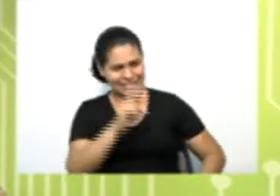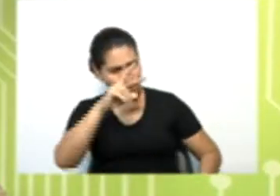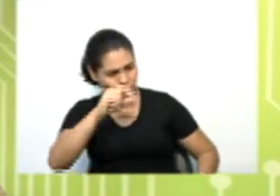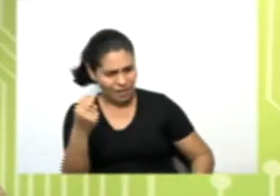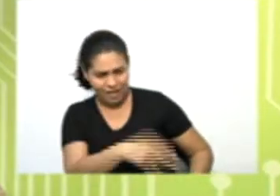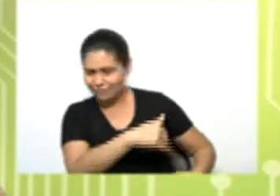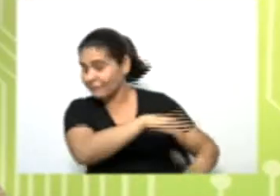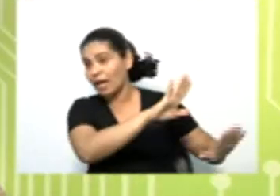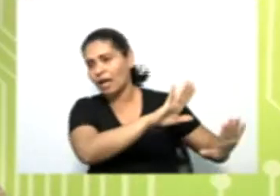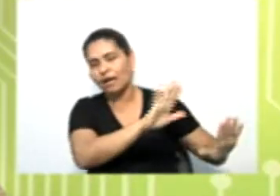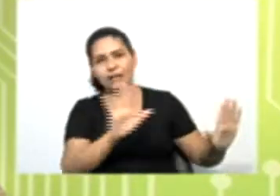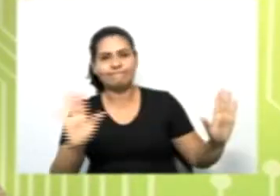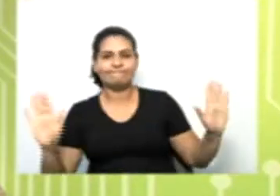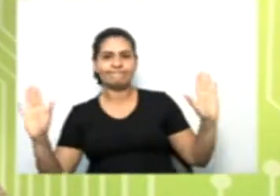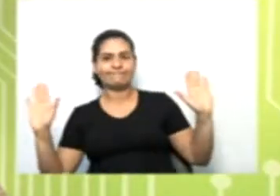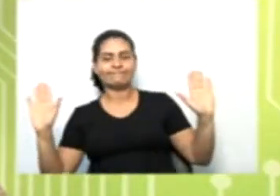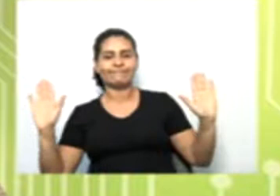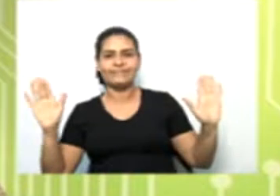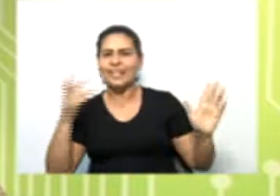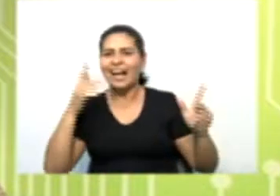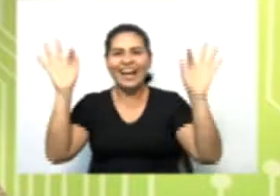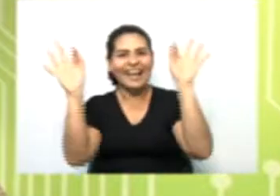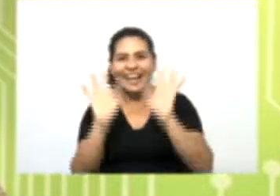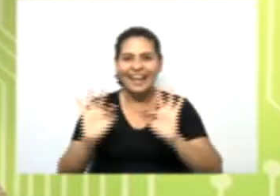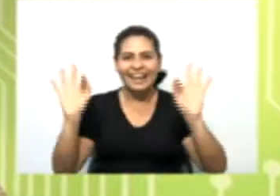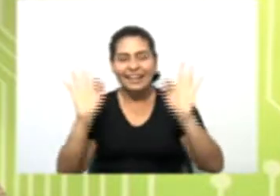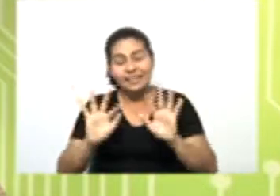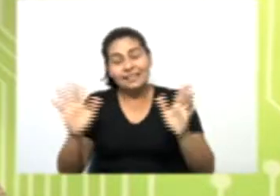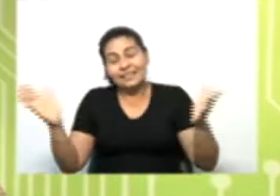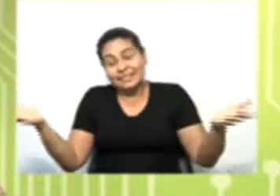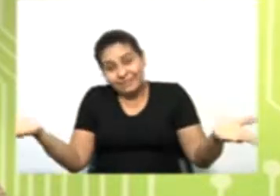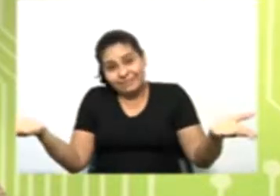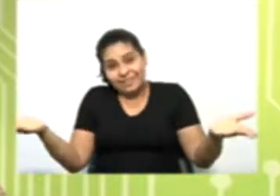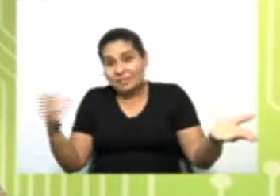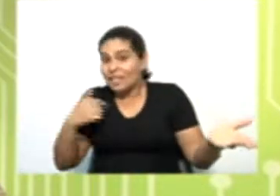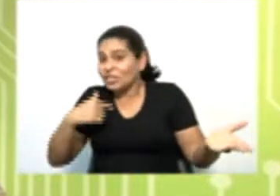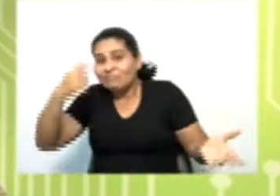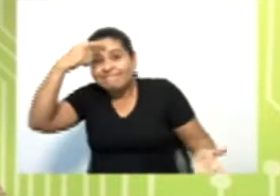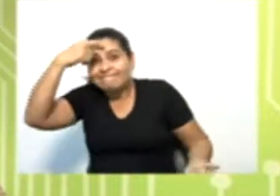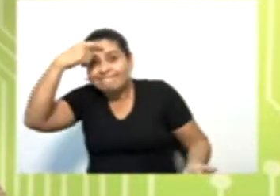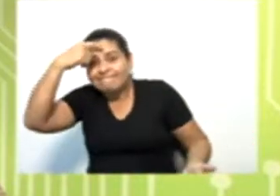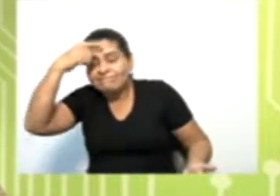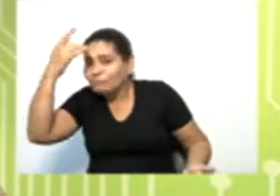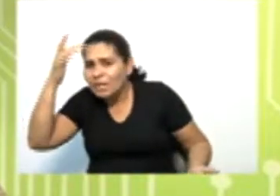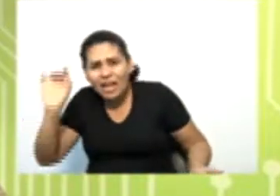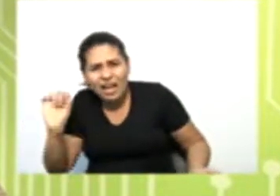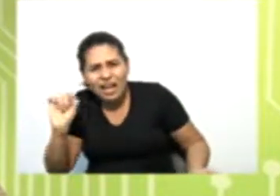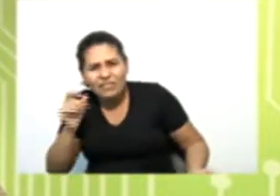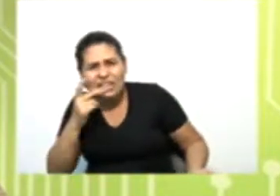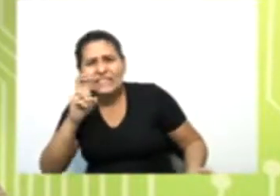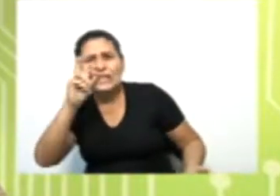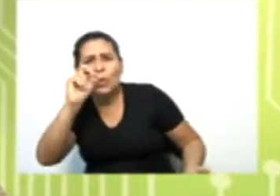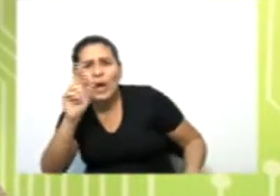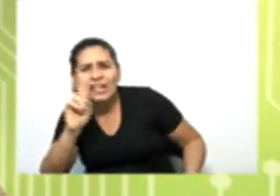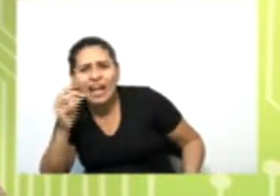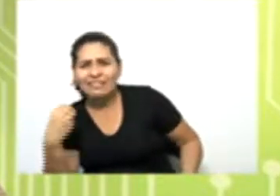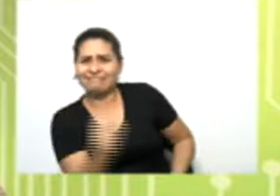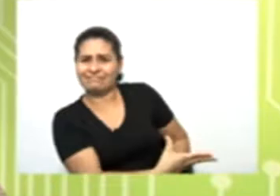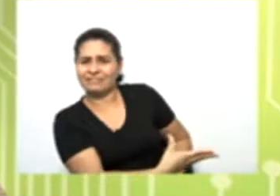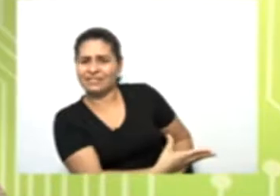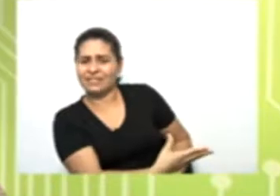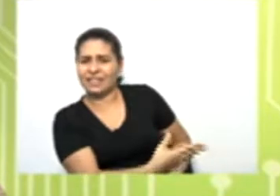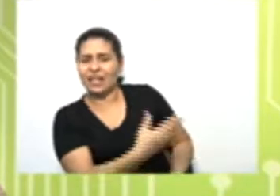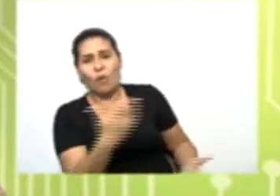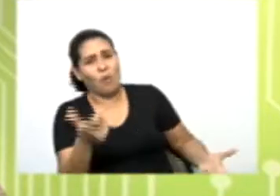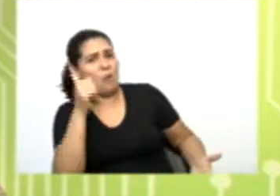e some daqui. E pronto, o menino vai feliz da vida. Mas eu não estava consciente, não é? Dei 50 reais para ele,